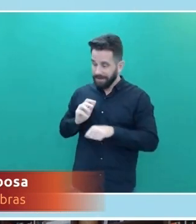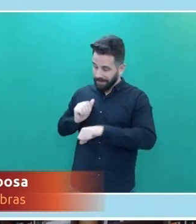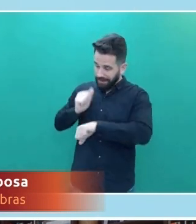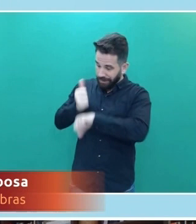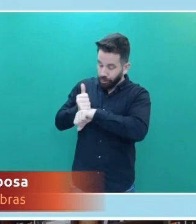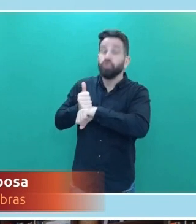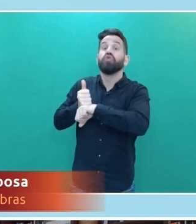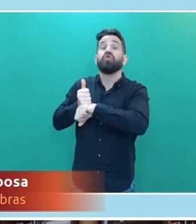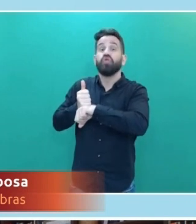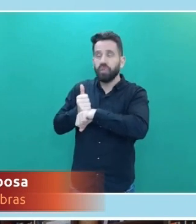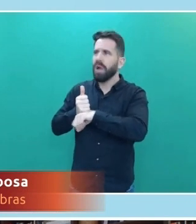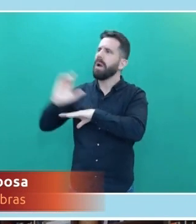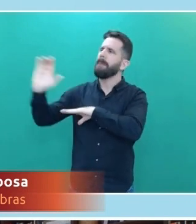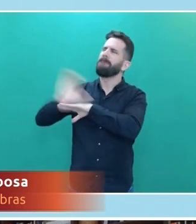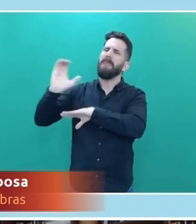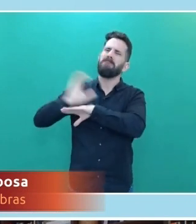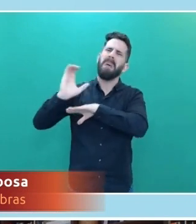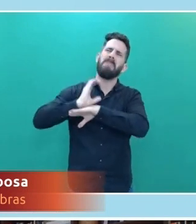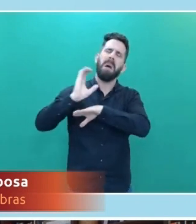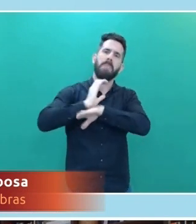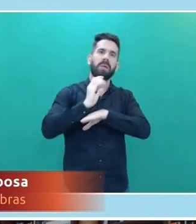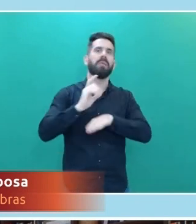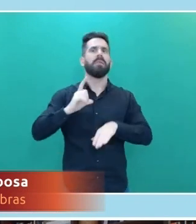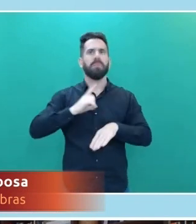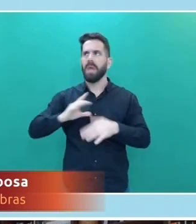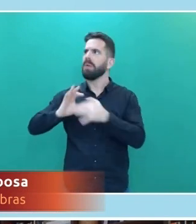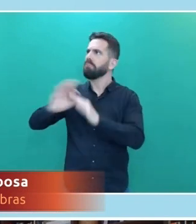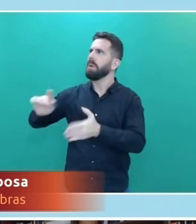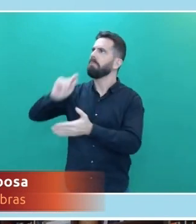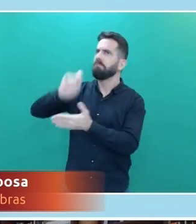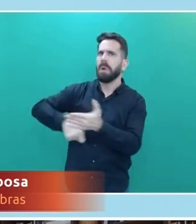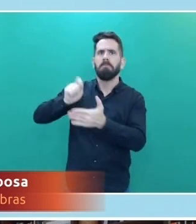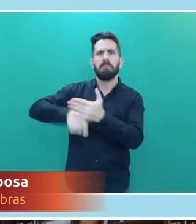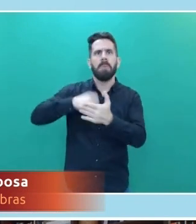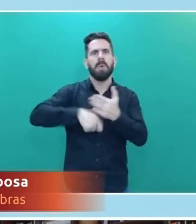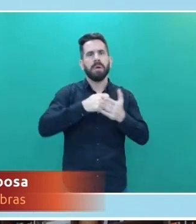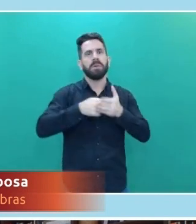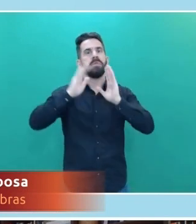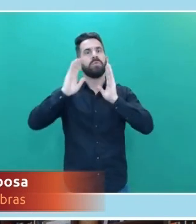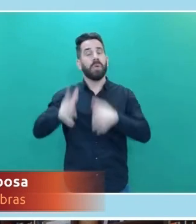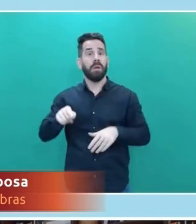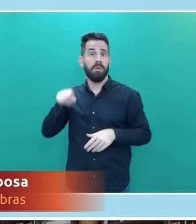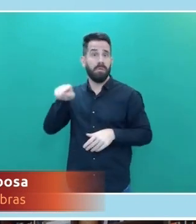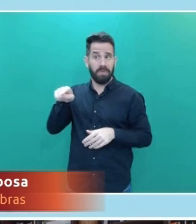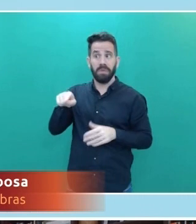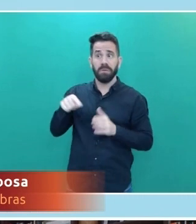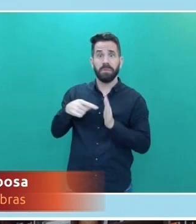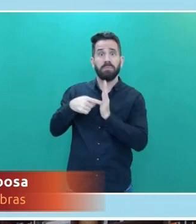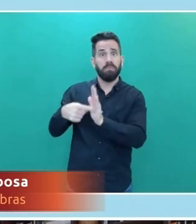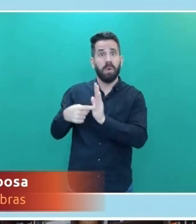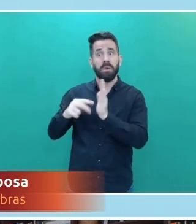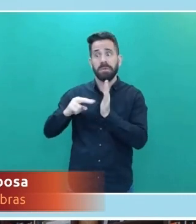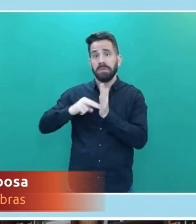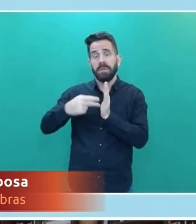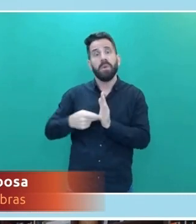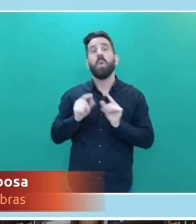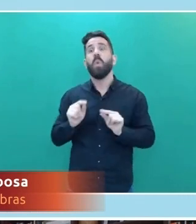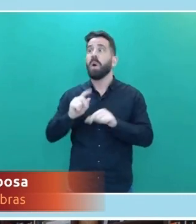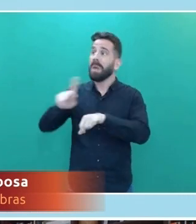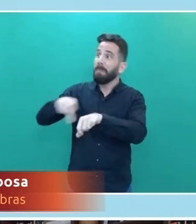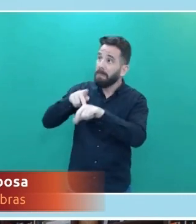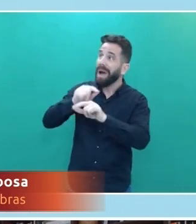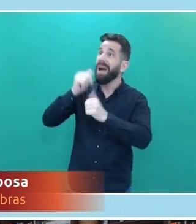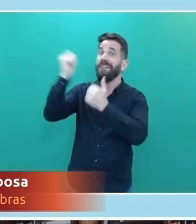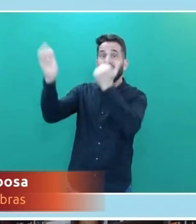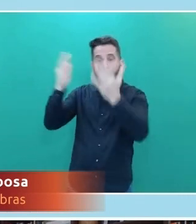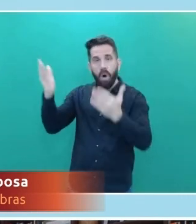de fundos, né, de investimento, isso é um sinal de que esses países querem retomar e